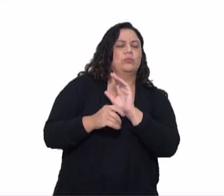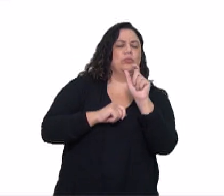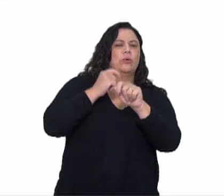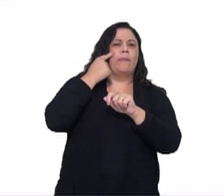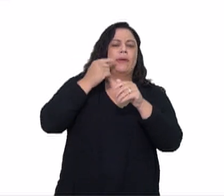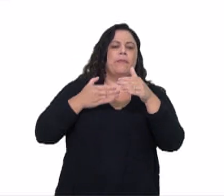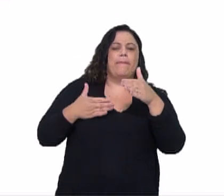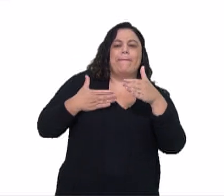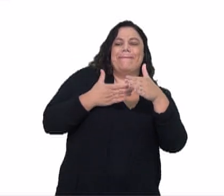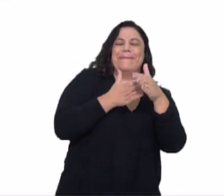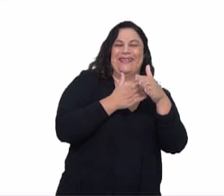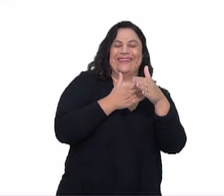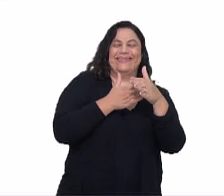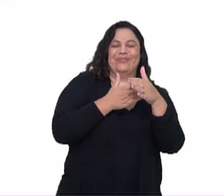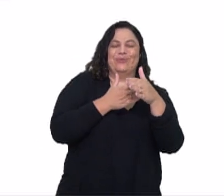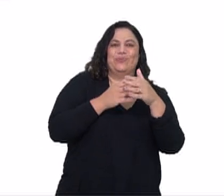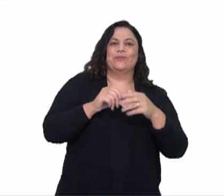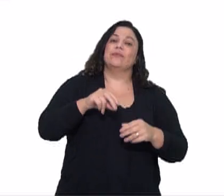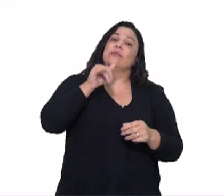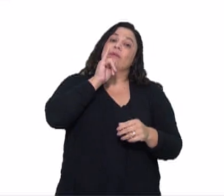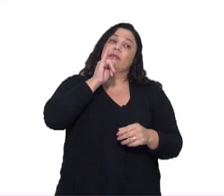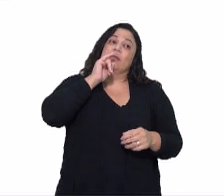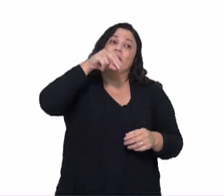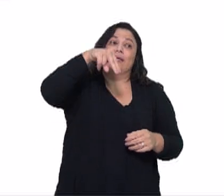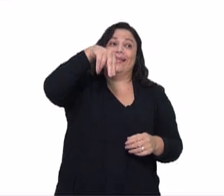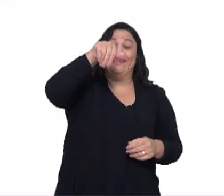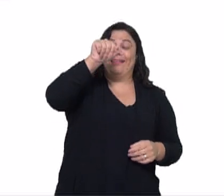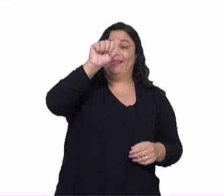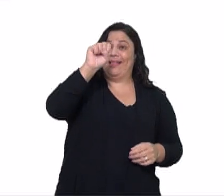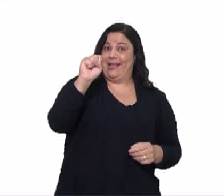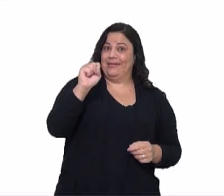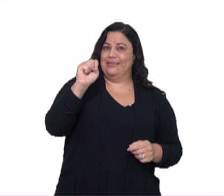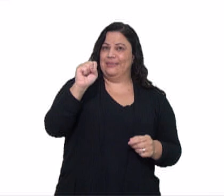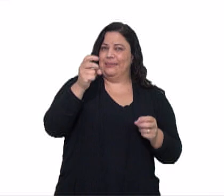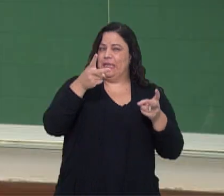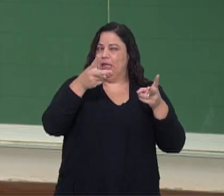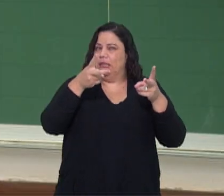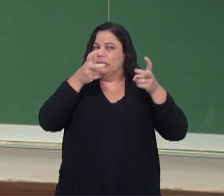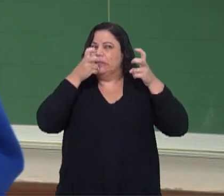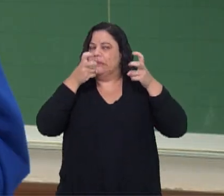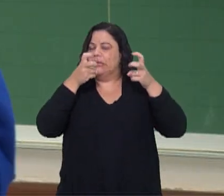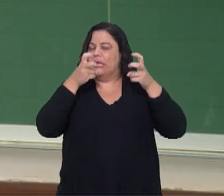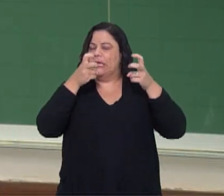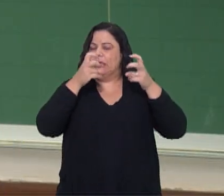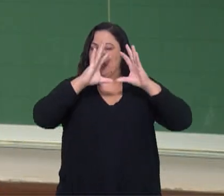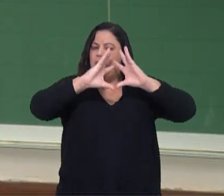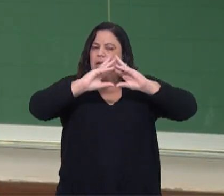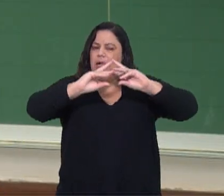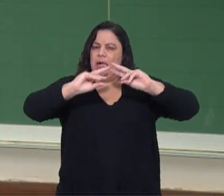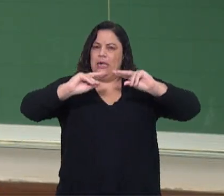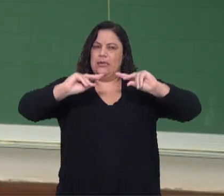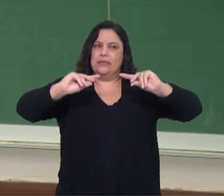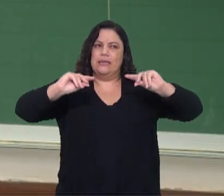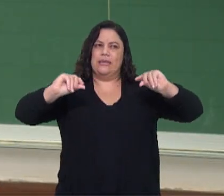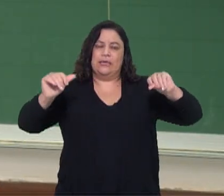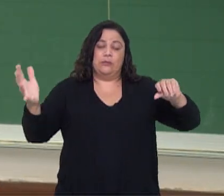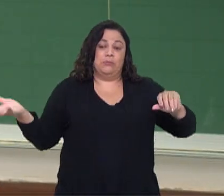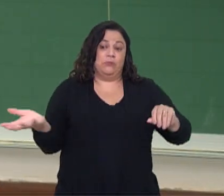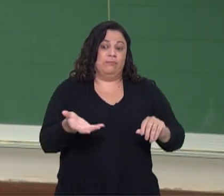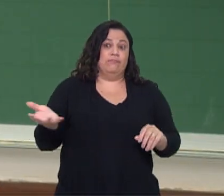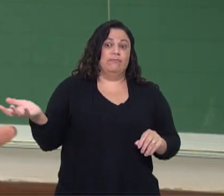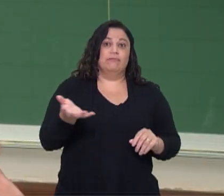detecta derretimento acelerado de gelo na Antártida. Então o título, se eu colocar um título que já conta o que